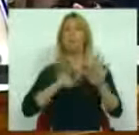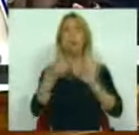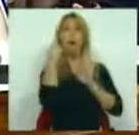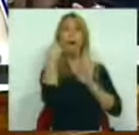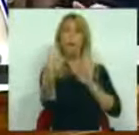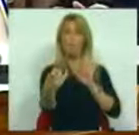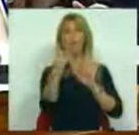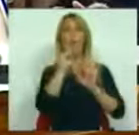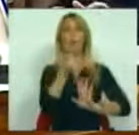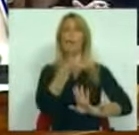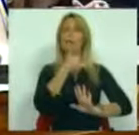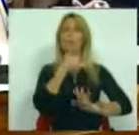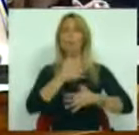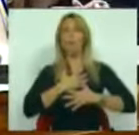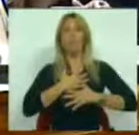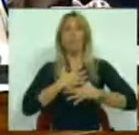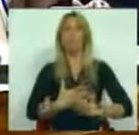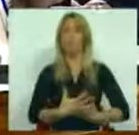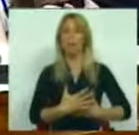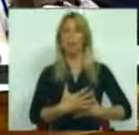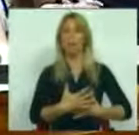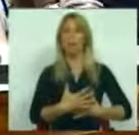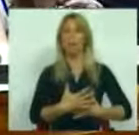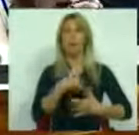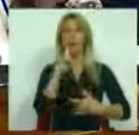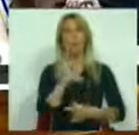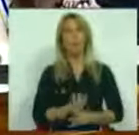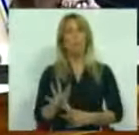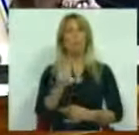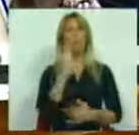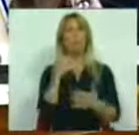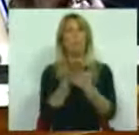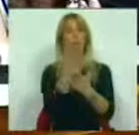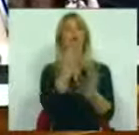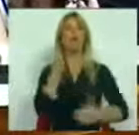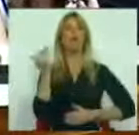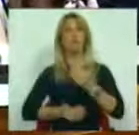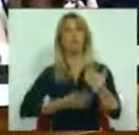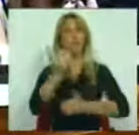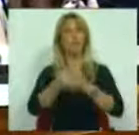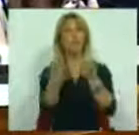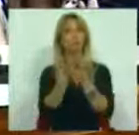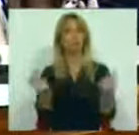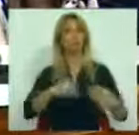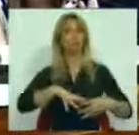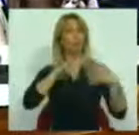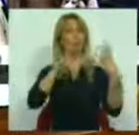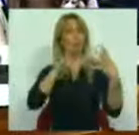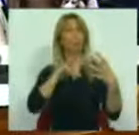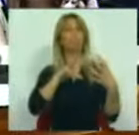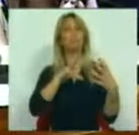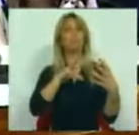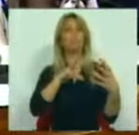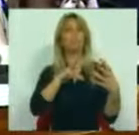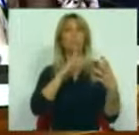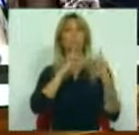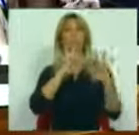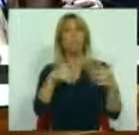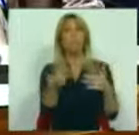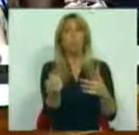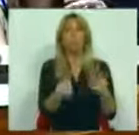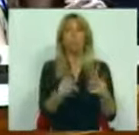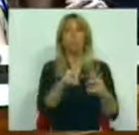voluntária constitui um mecanismo que potencia a eficiência na resolução dos litígios que se suscitam no